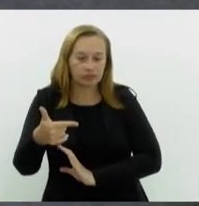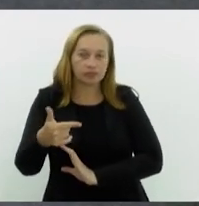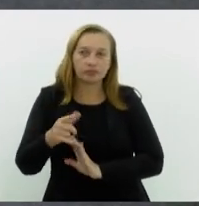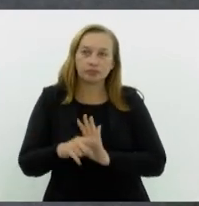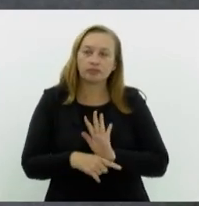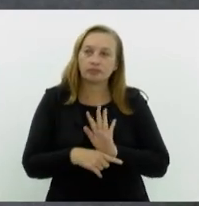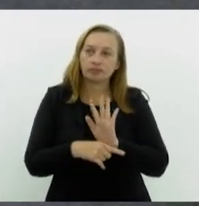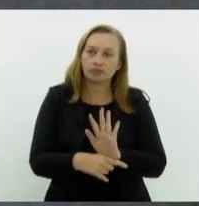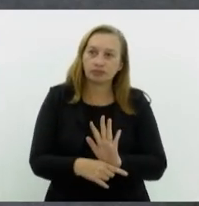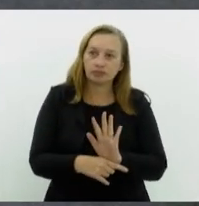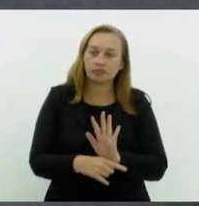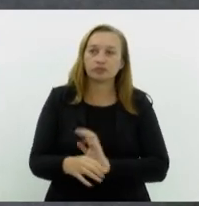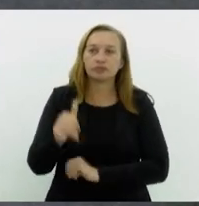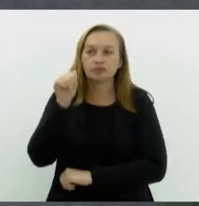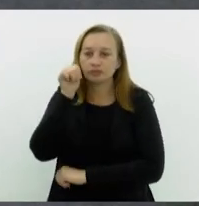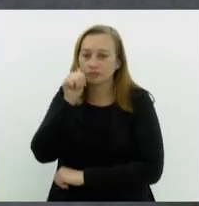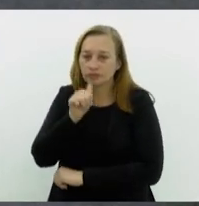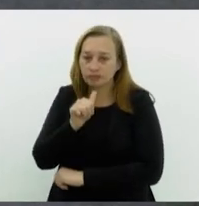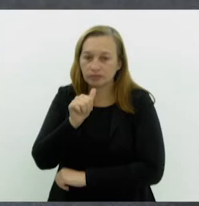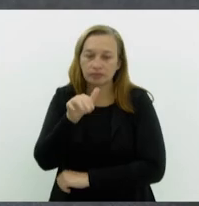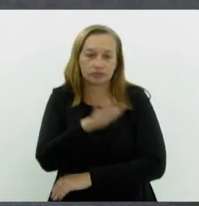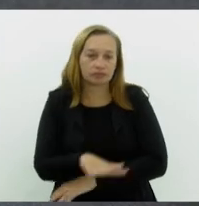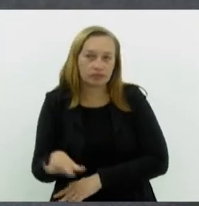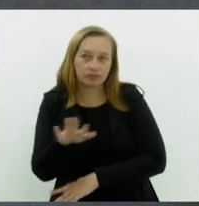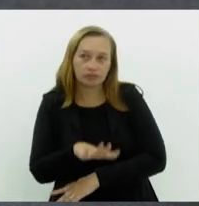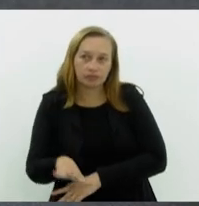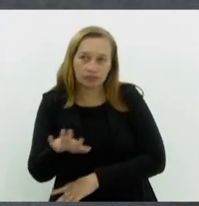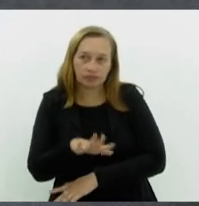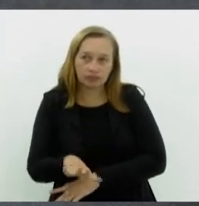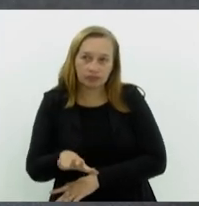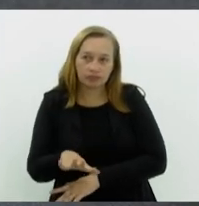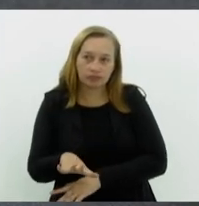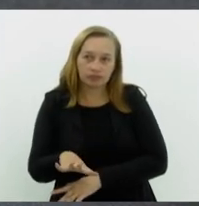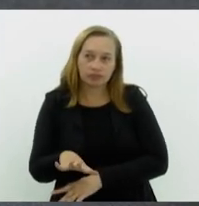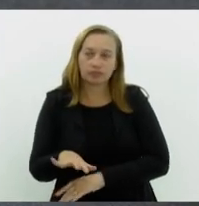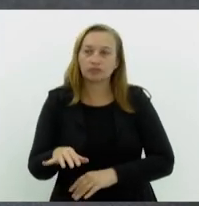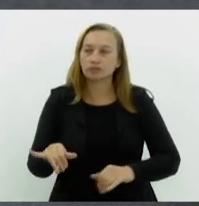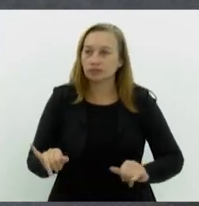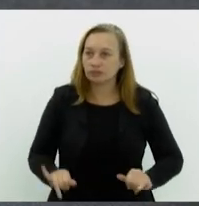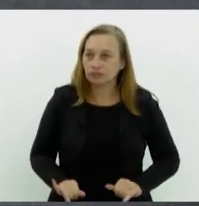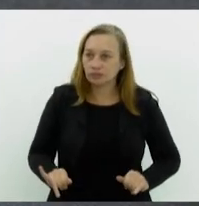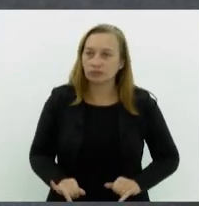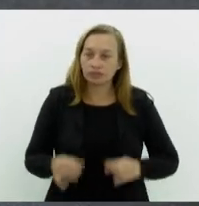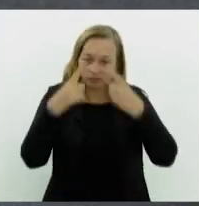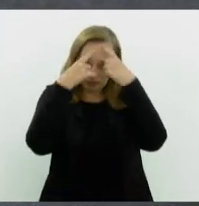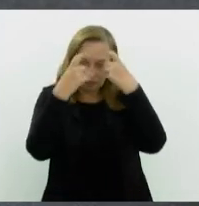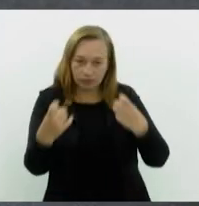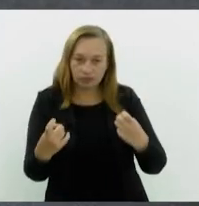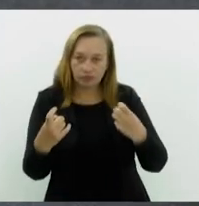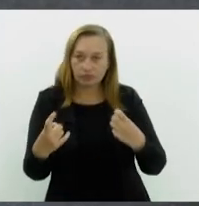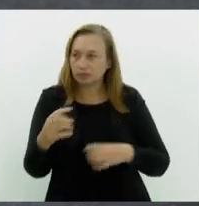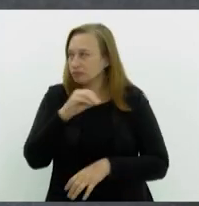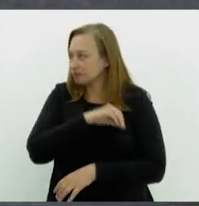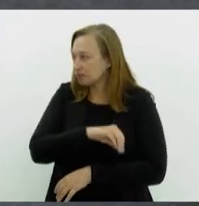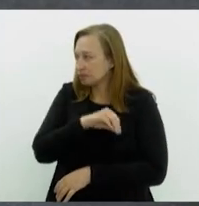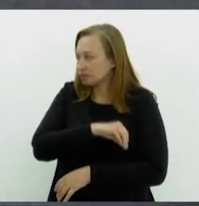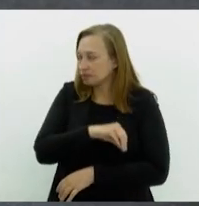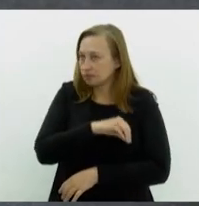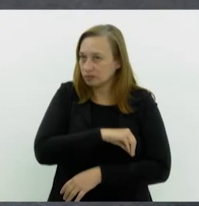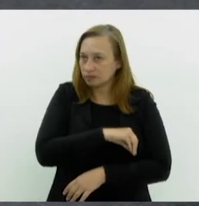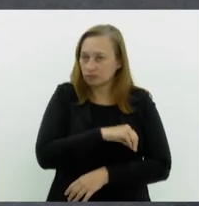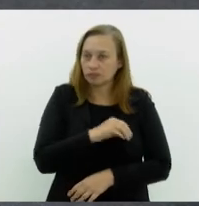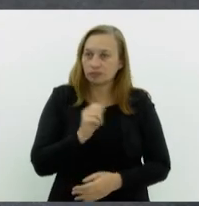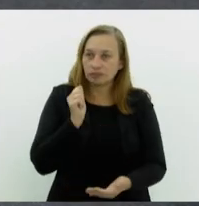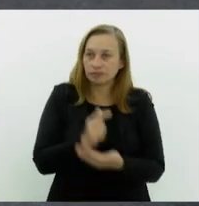provisório de subsistência da mulher e da criança vítima de violência, garantindo o valor de um salário mínimo nacional pago pelo período